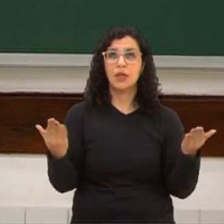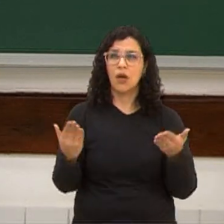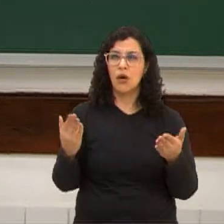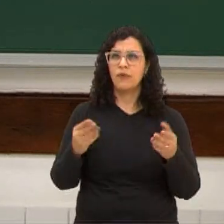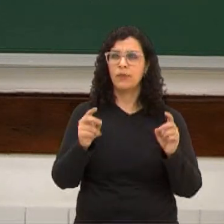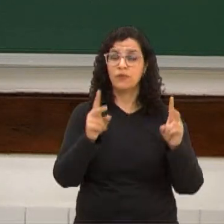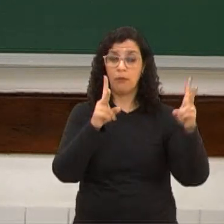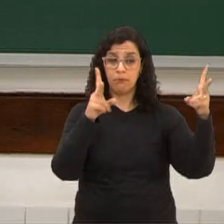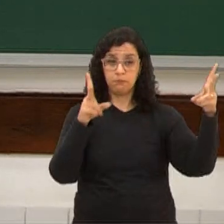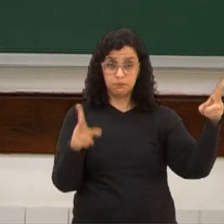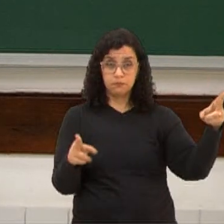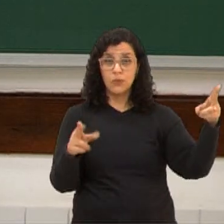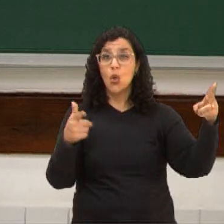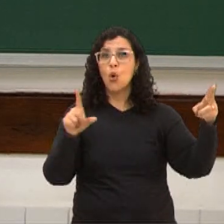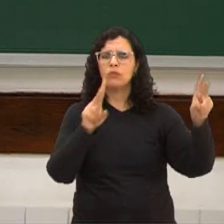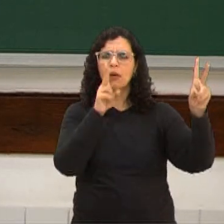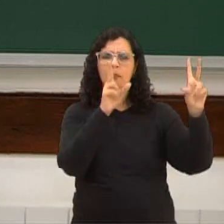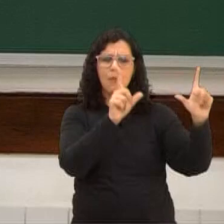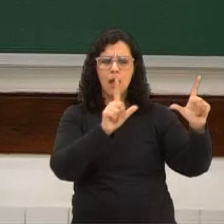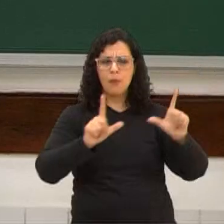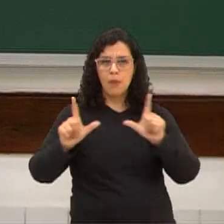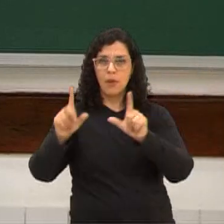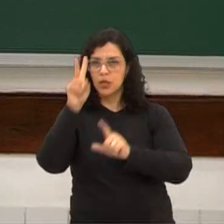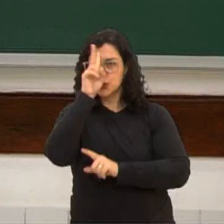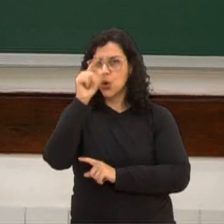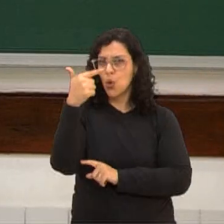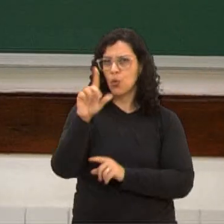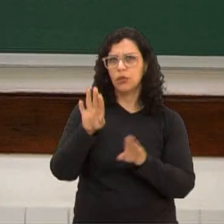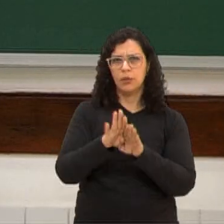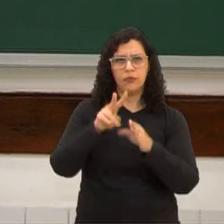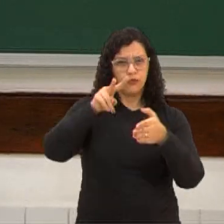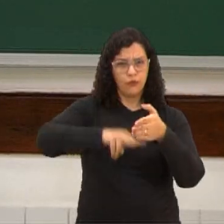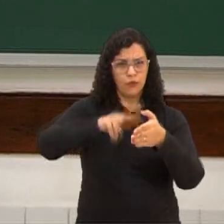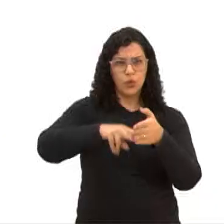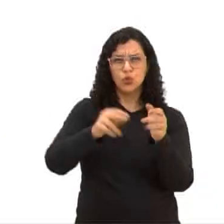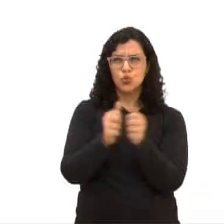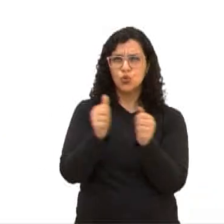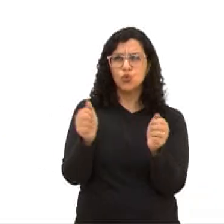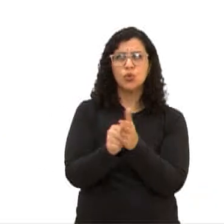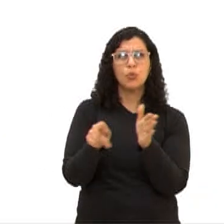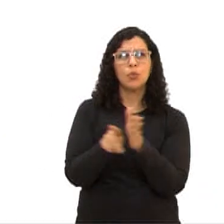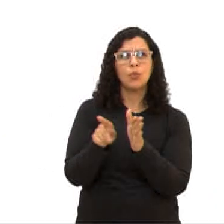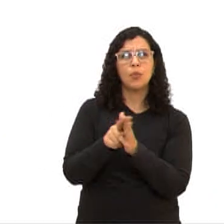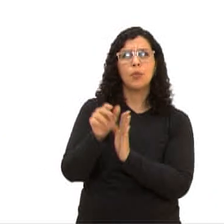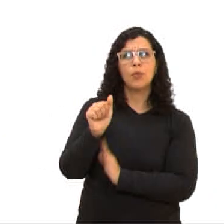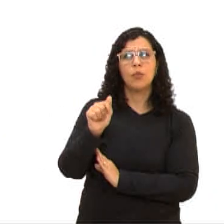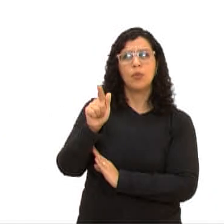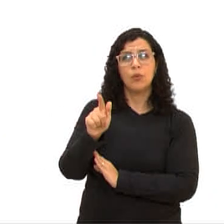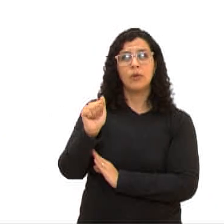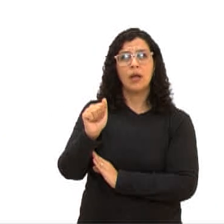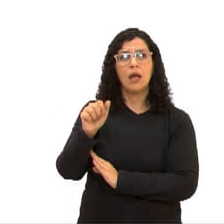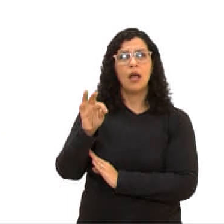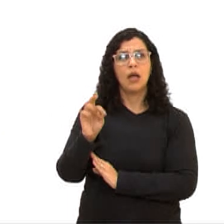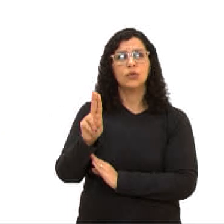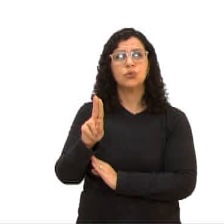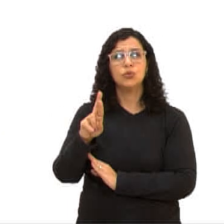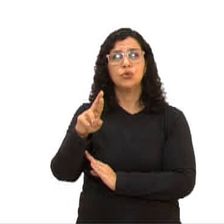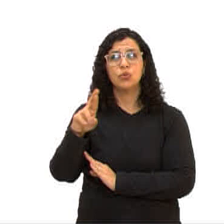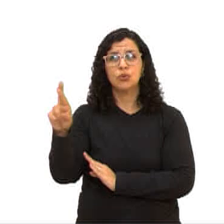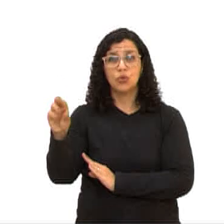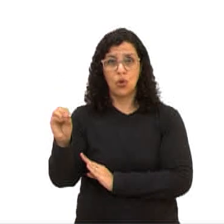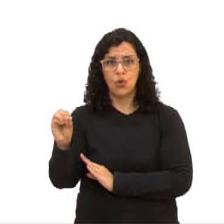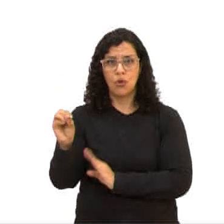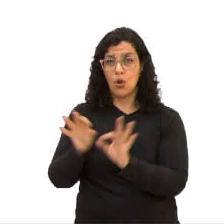Vamos observar agora uma outra historieta. Então, vamos observar a rotina de Gaturro. Gaturro, um gato